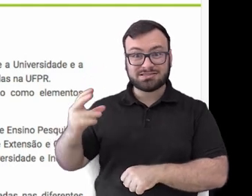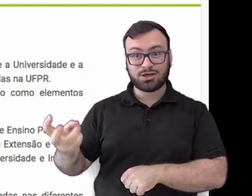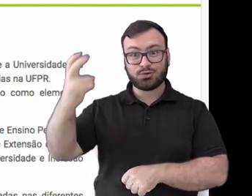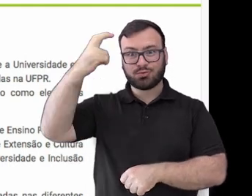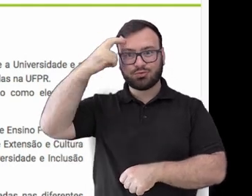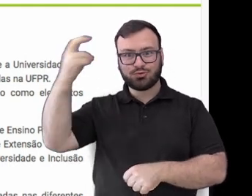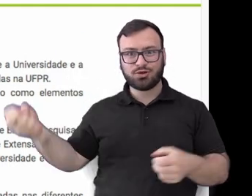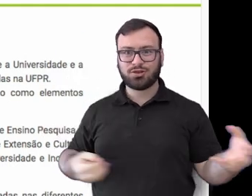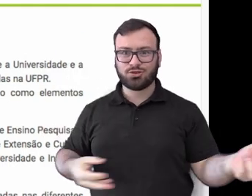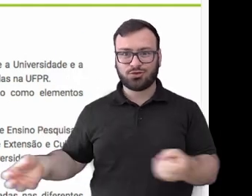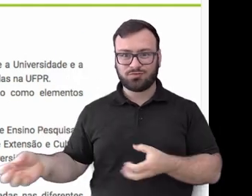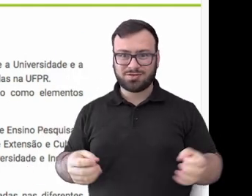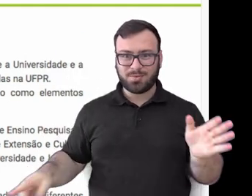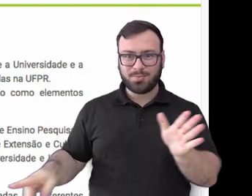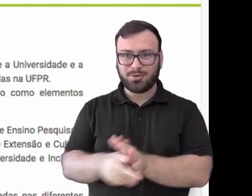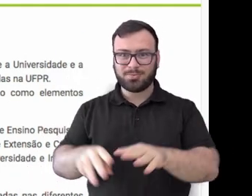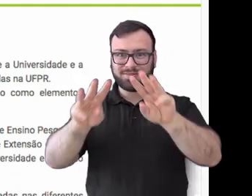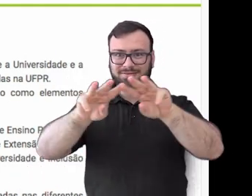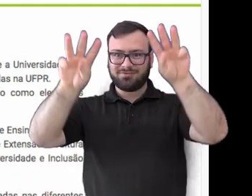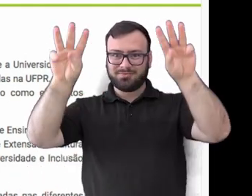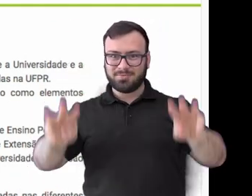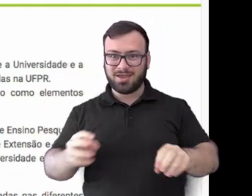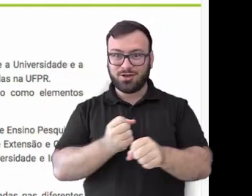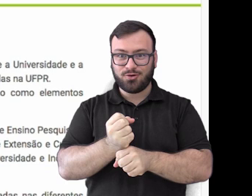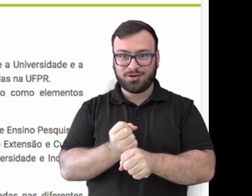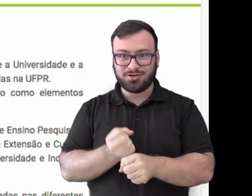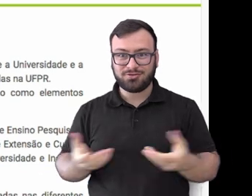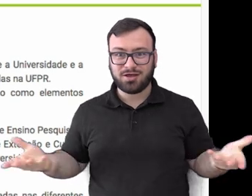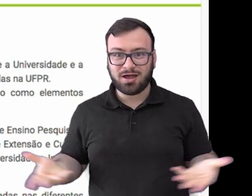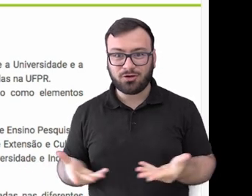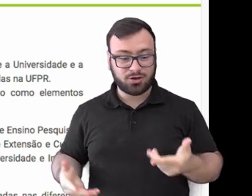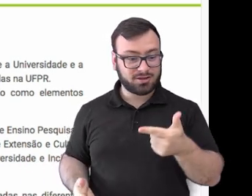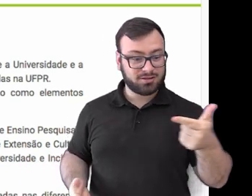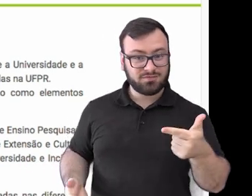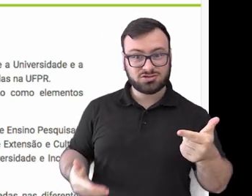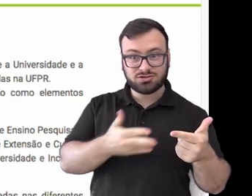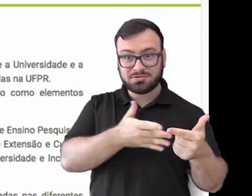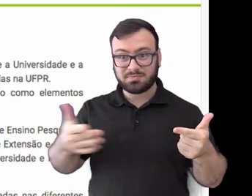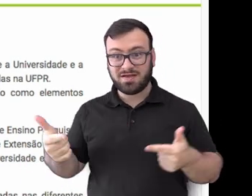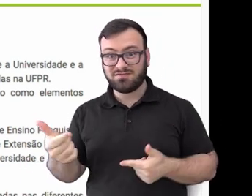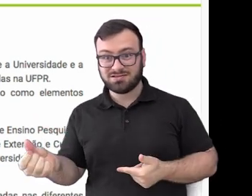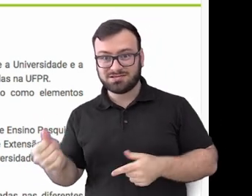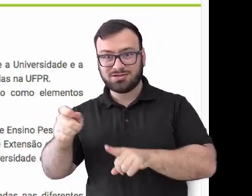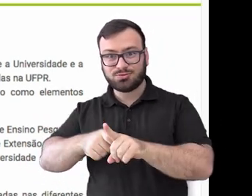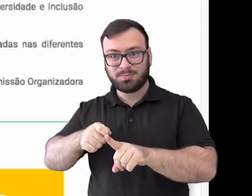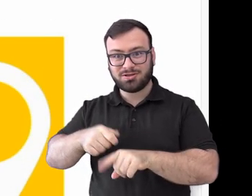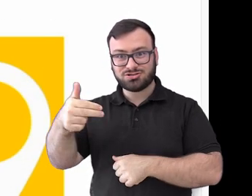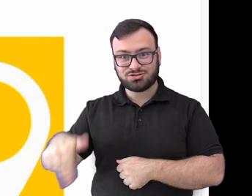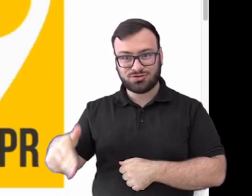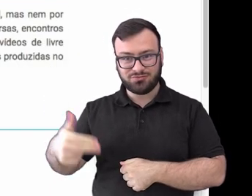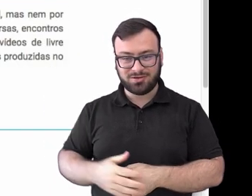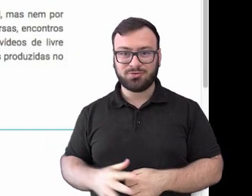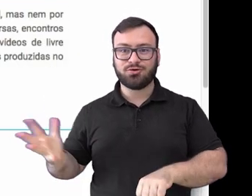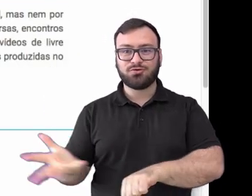e inovação da Universidade Federal do Paraná que este ano acontece de 22 a 26 de novembro